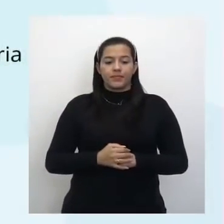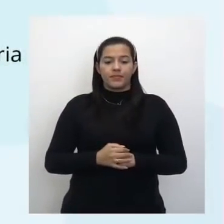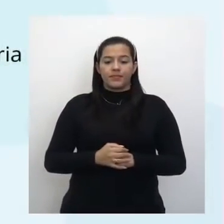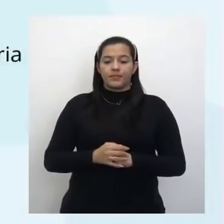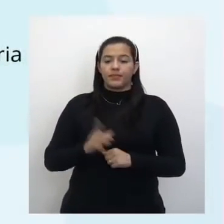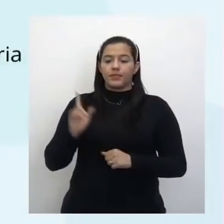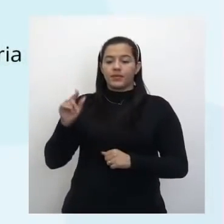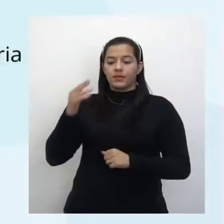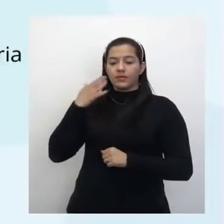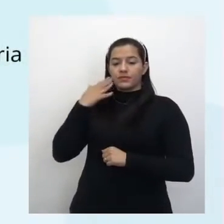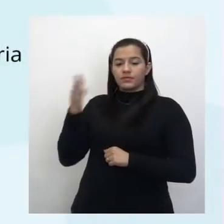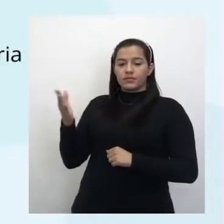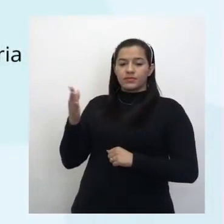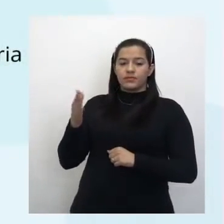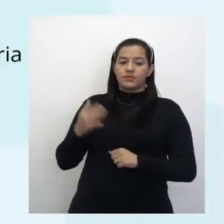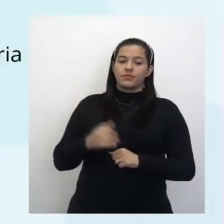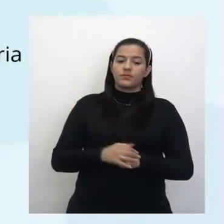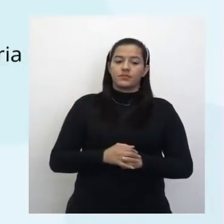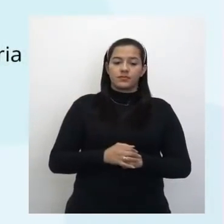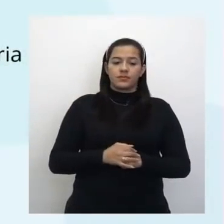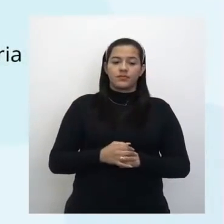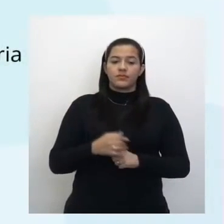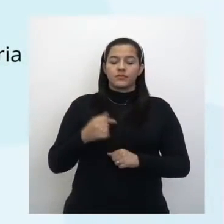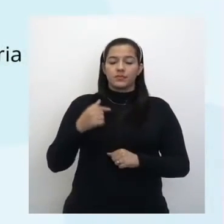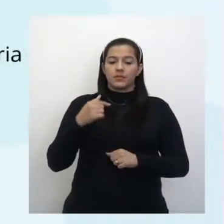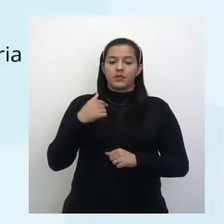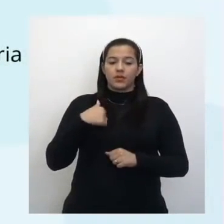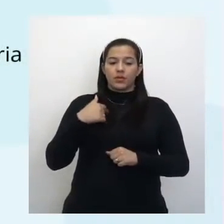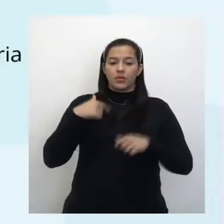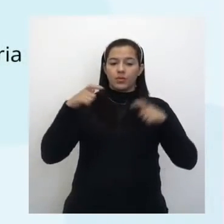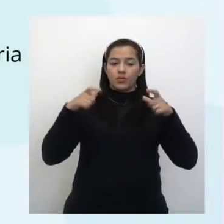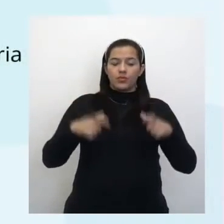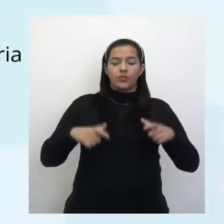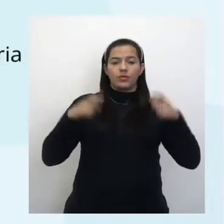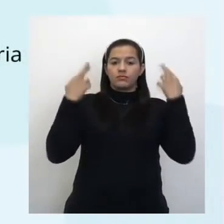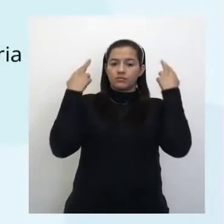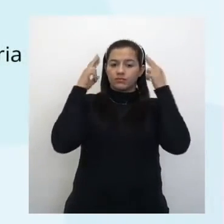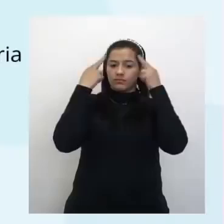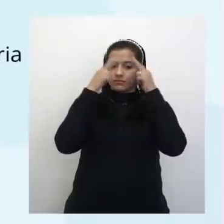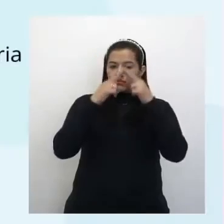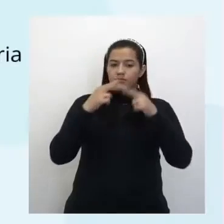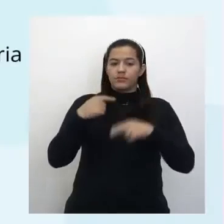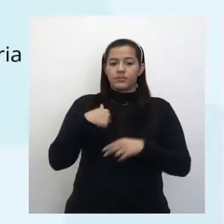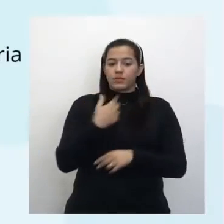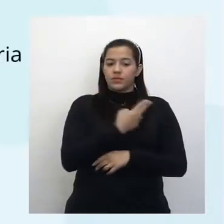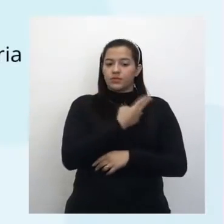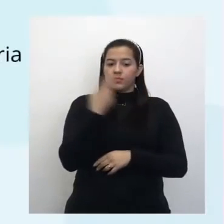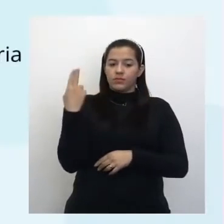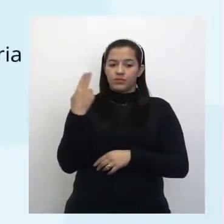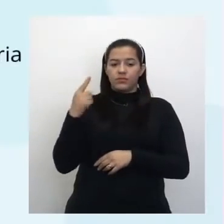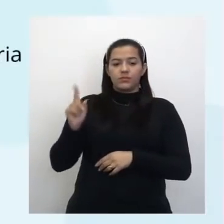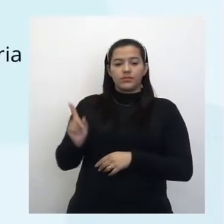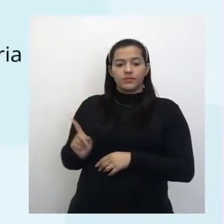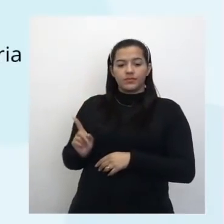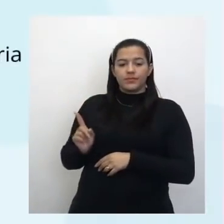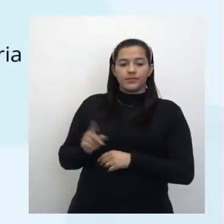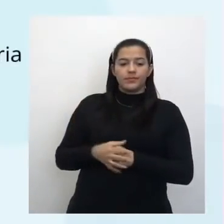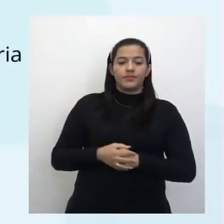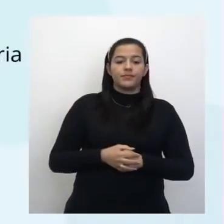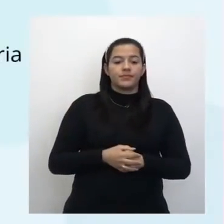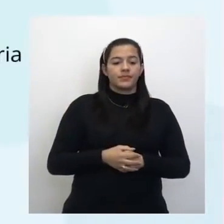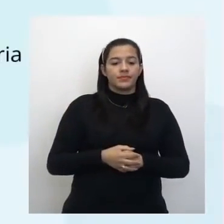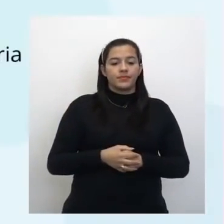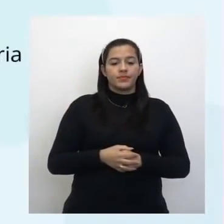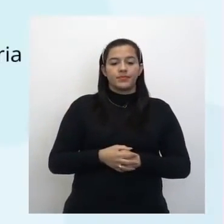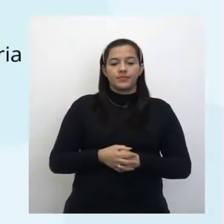tem aquela é preto I am from Grace eu sou da Grécia então meu nome my name isso tudo lá ok tá